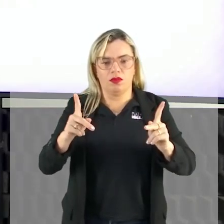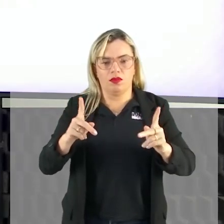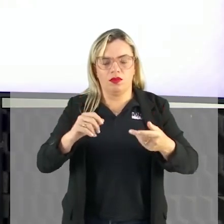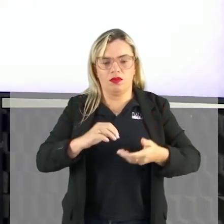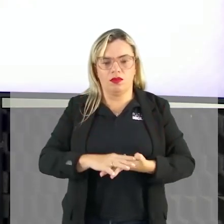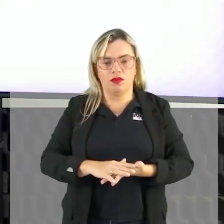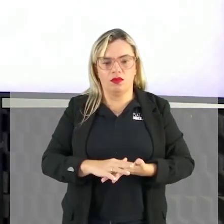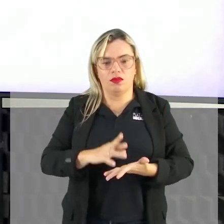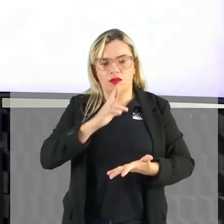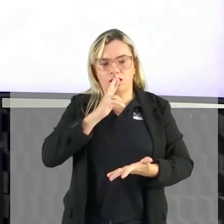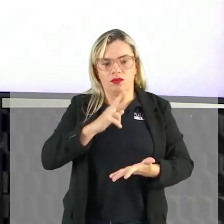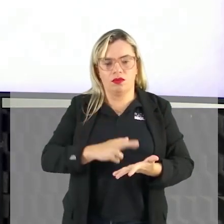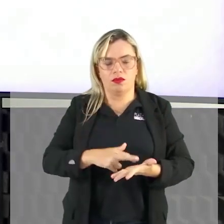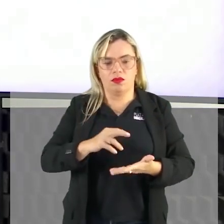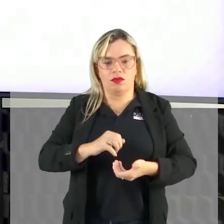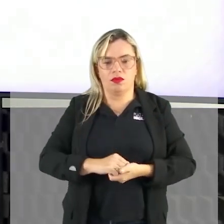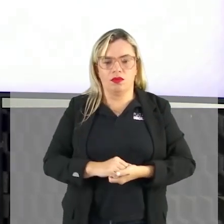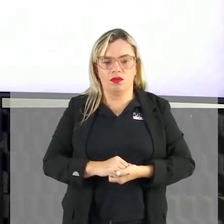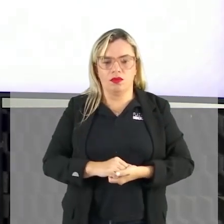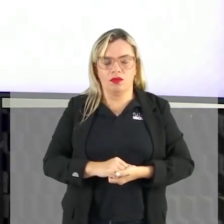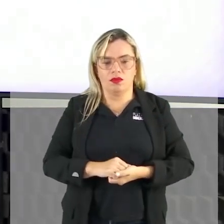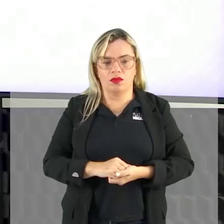letra que responde.